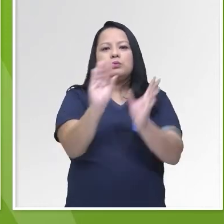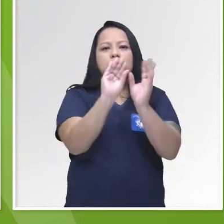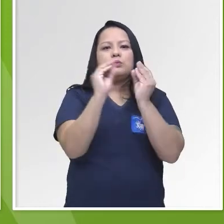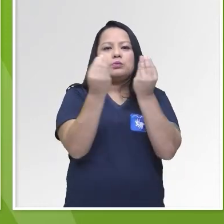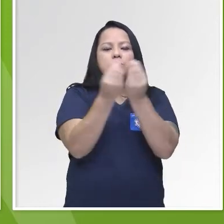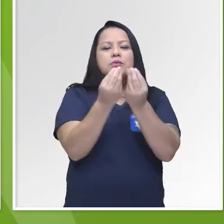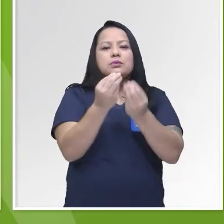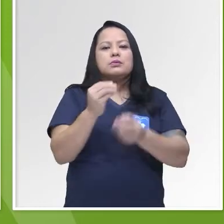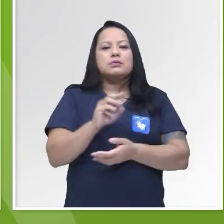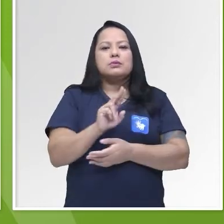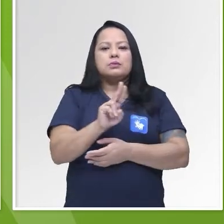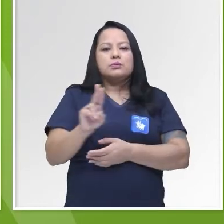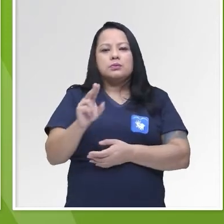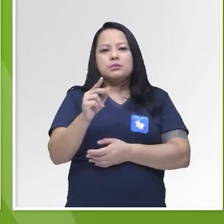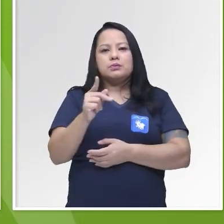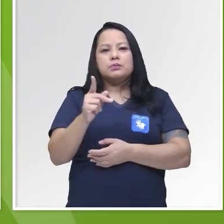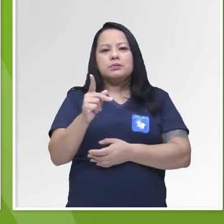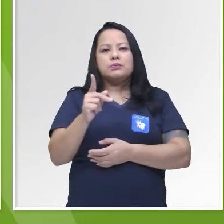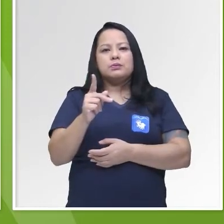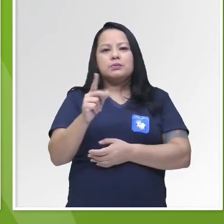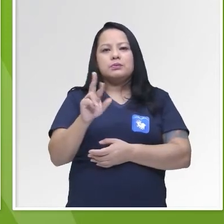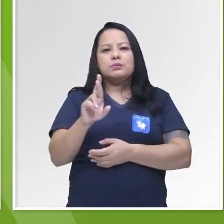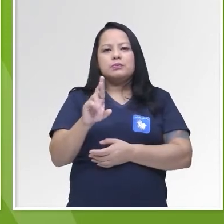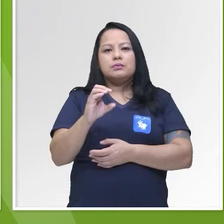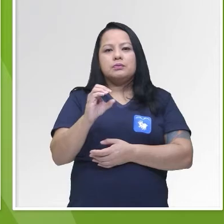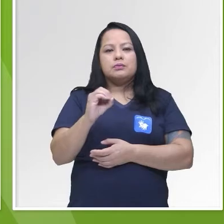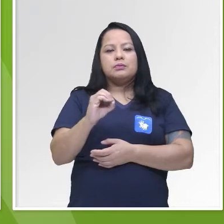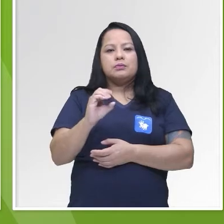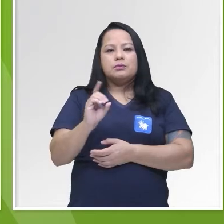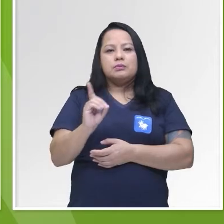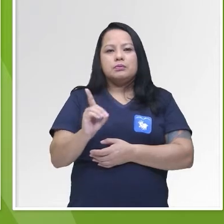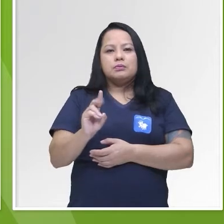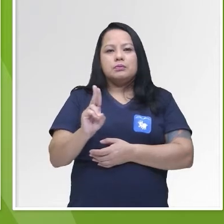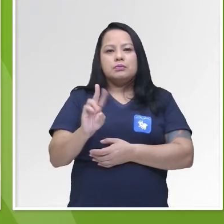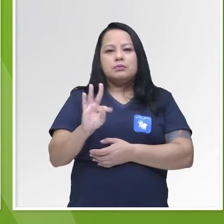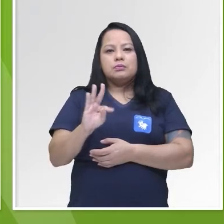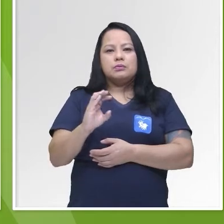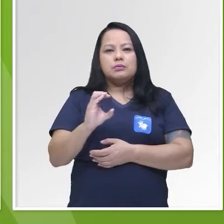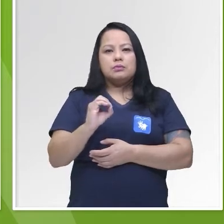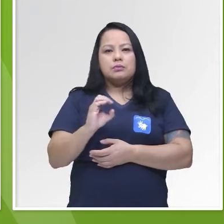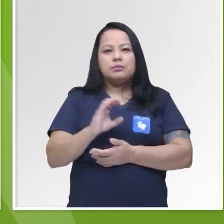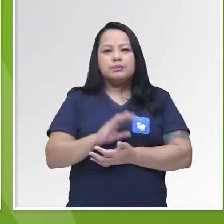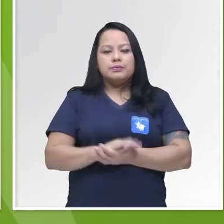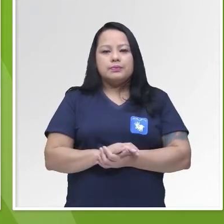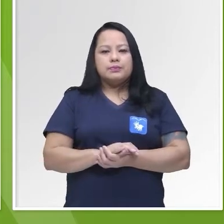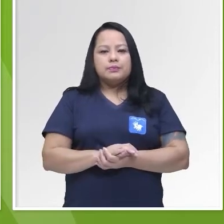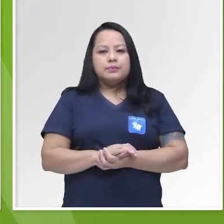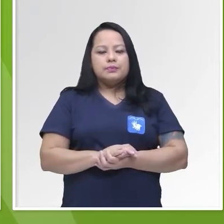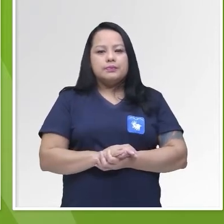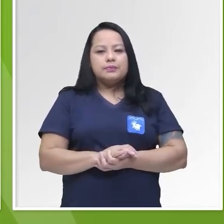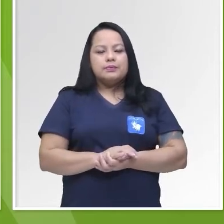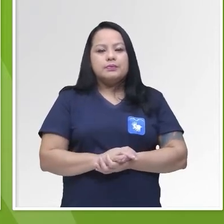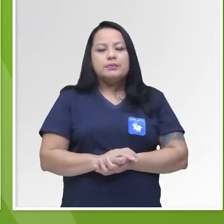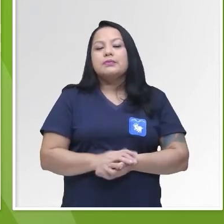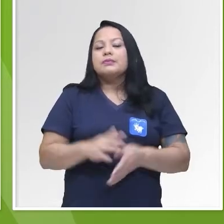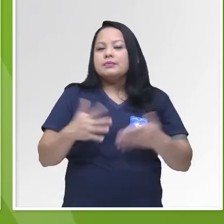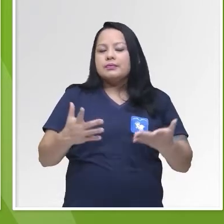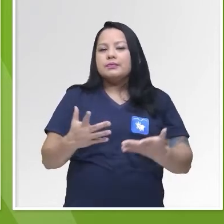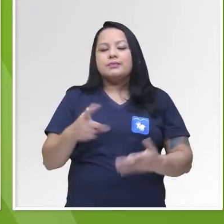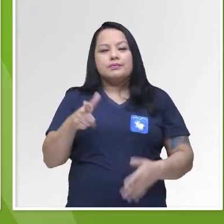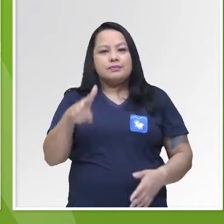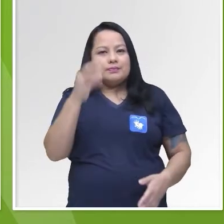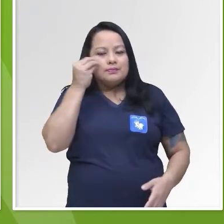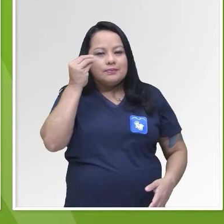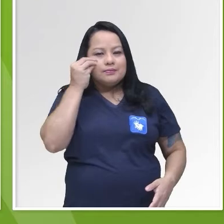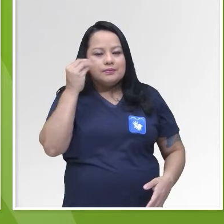Dá origem a um único produto, tá? Então, a gente está aí, ó, observe